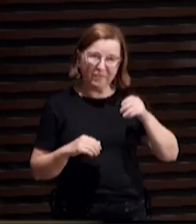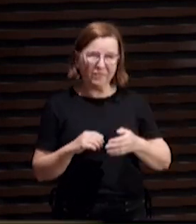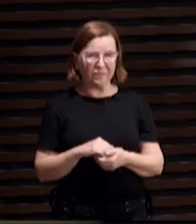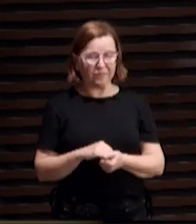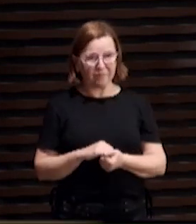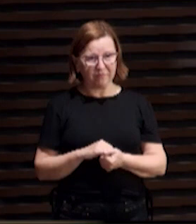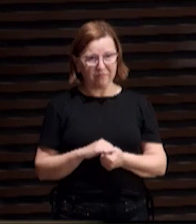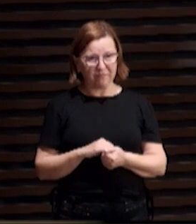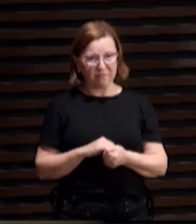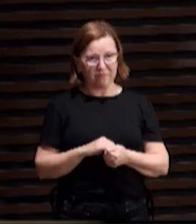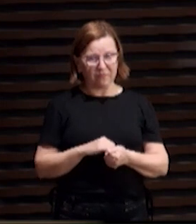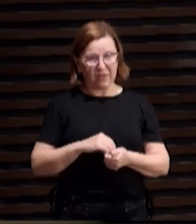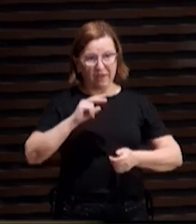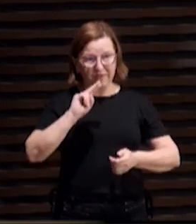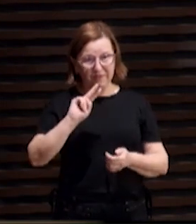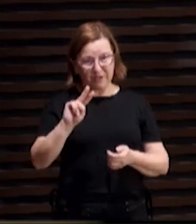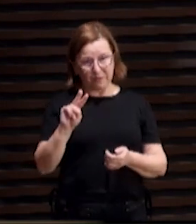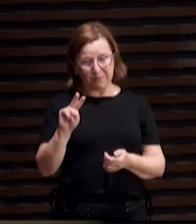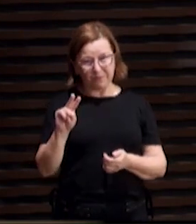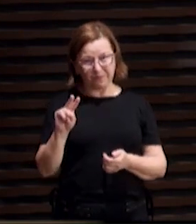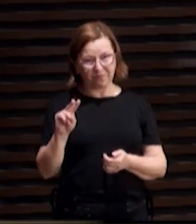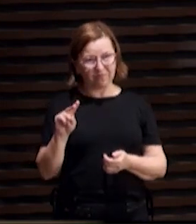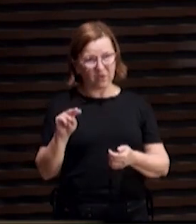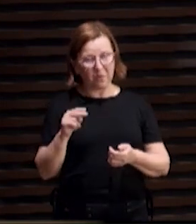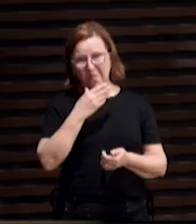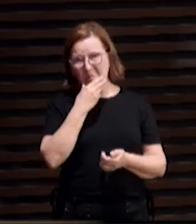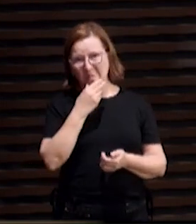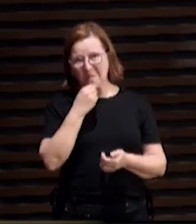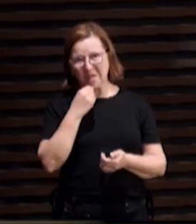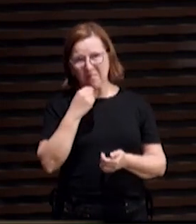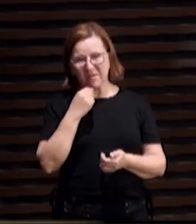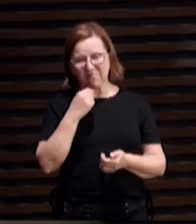Ele era visto como um homem qualquer.